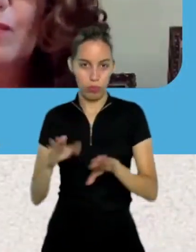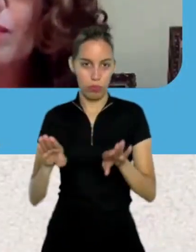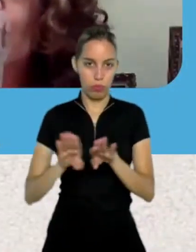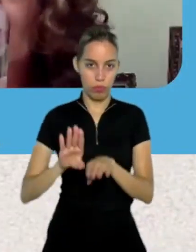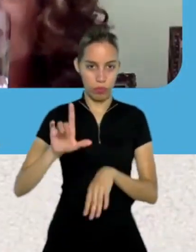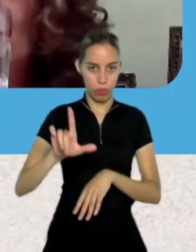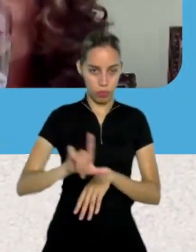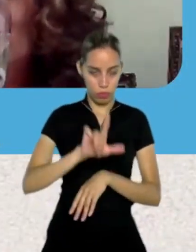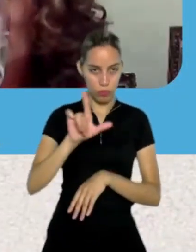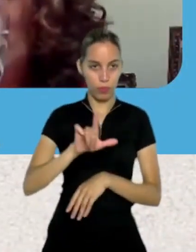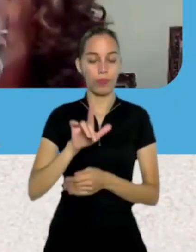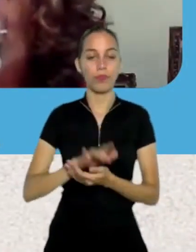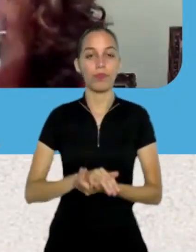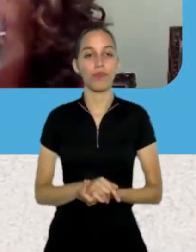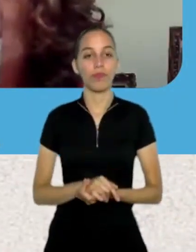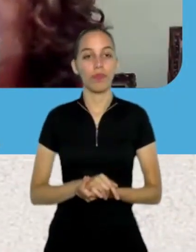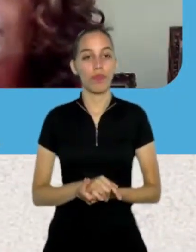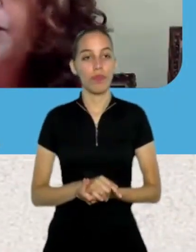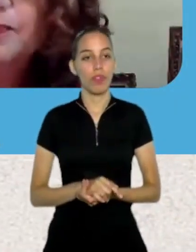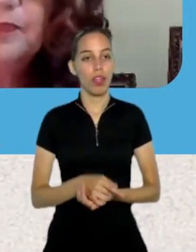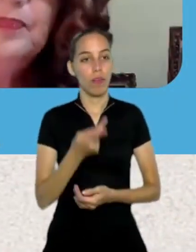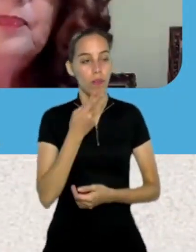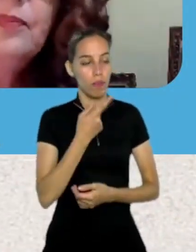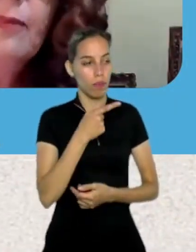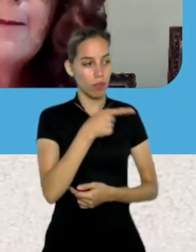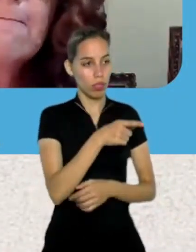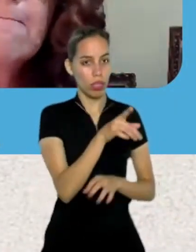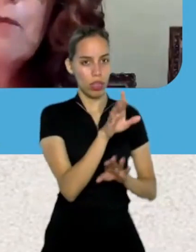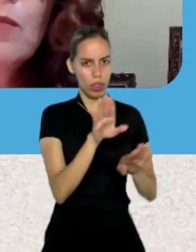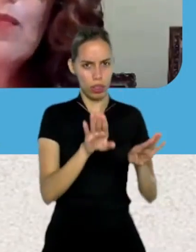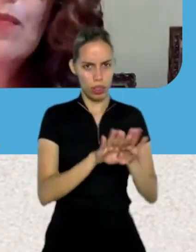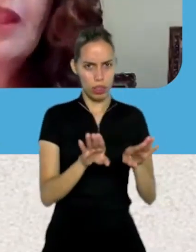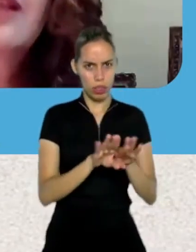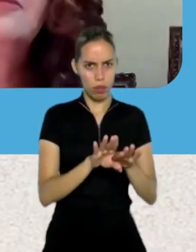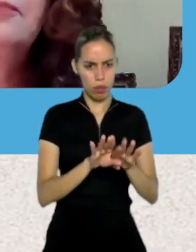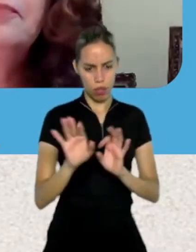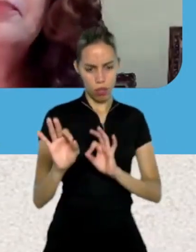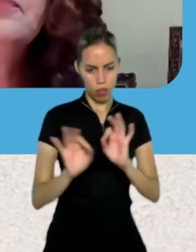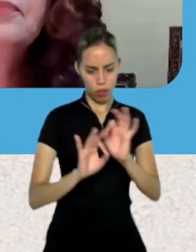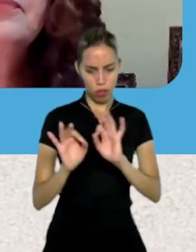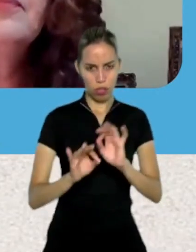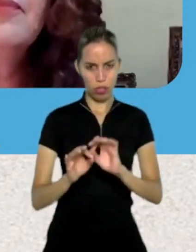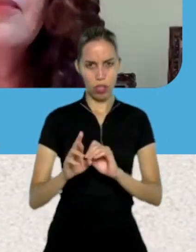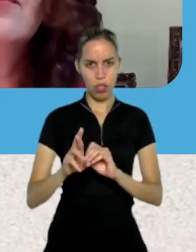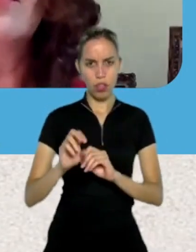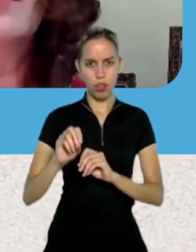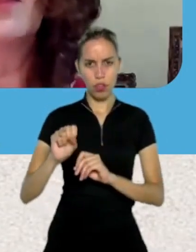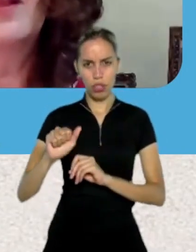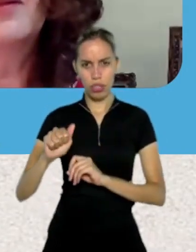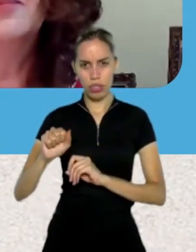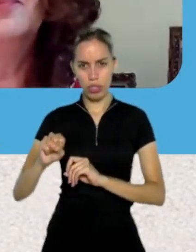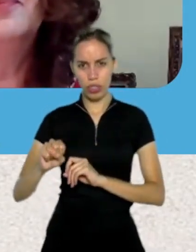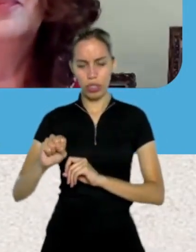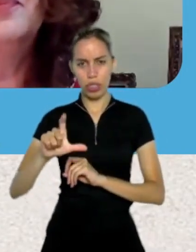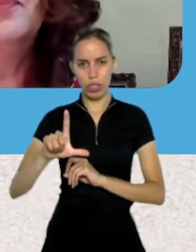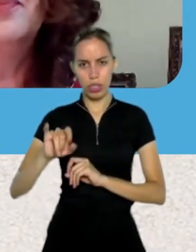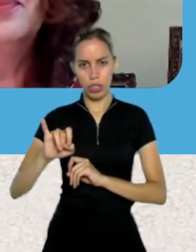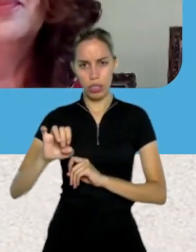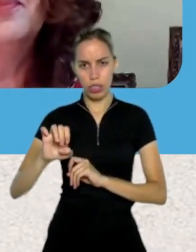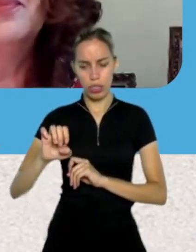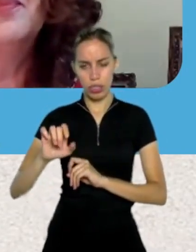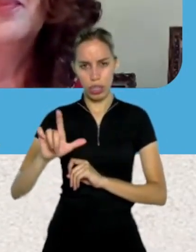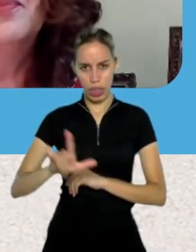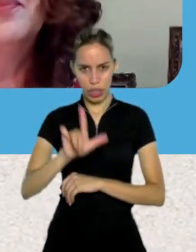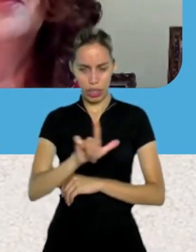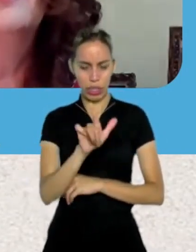aqui eu citei também que você coordena, né, que organiza o Rosas Literárias, que é a divulgação da literatura